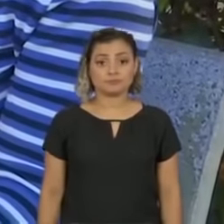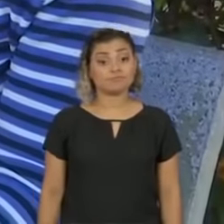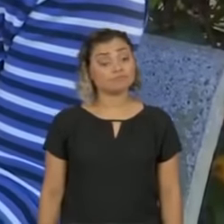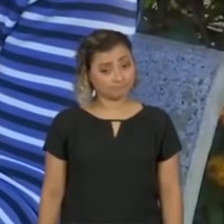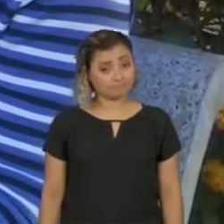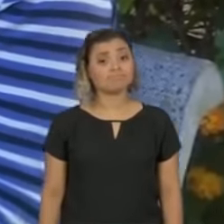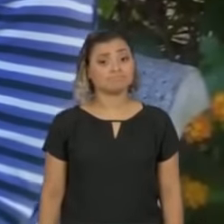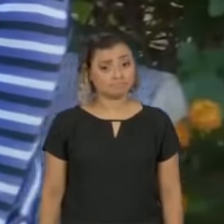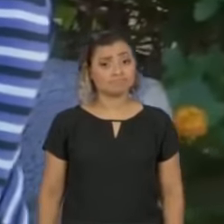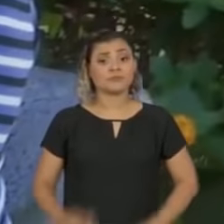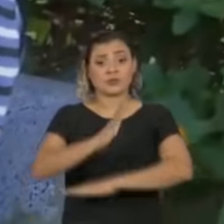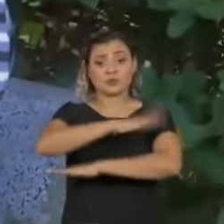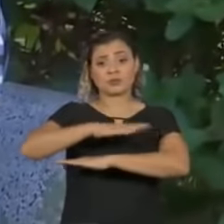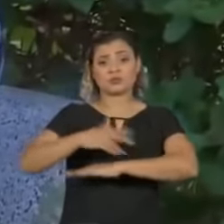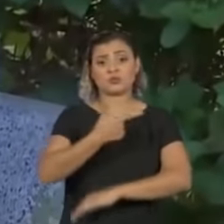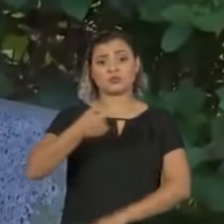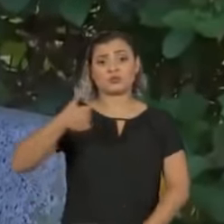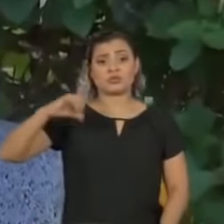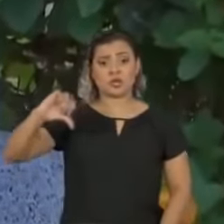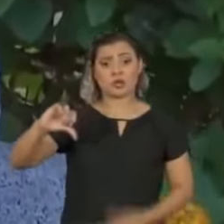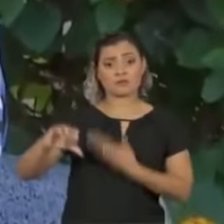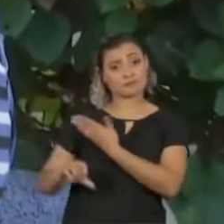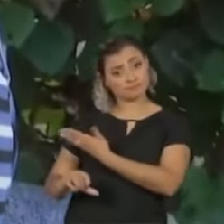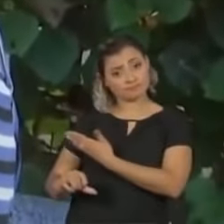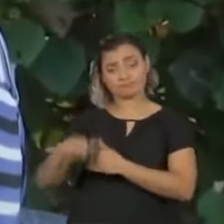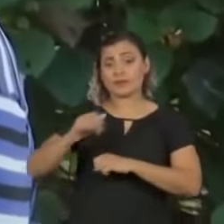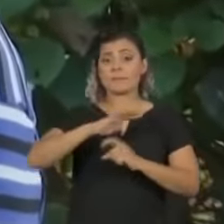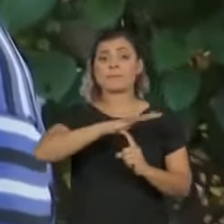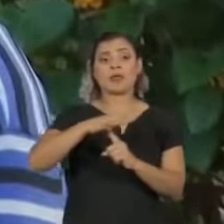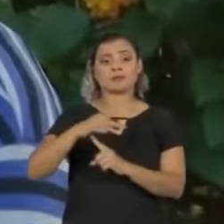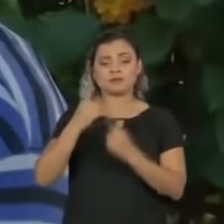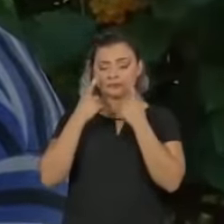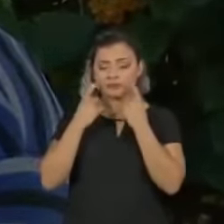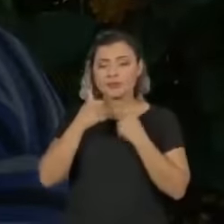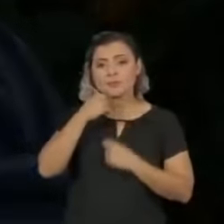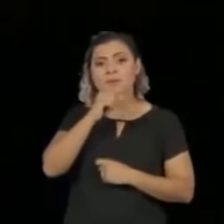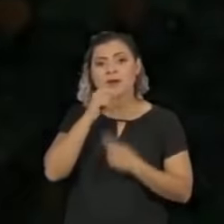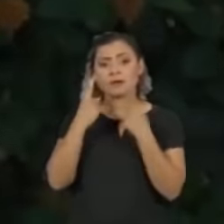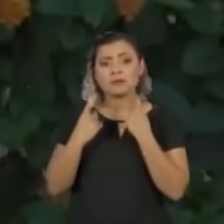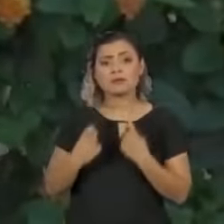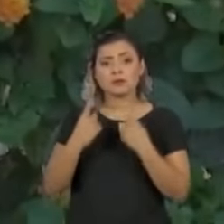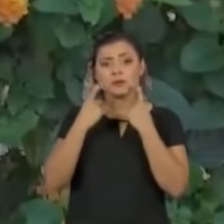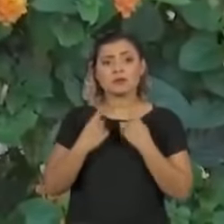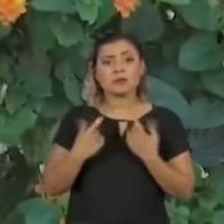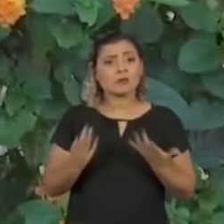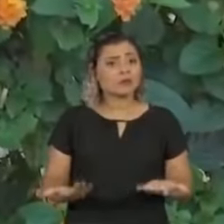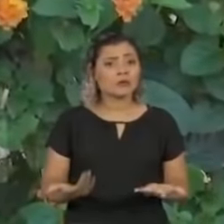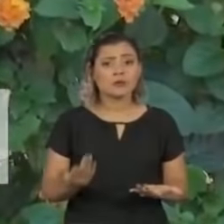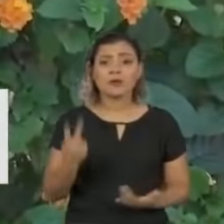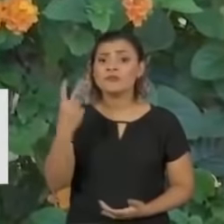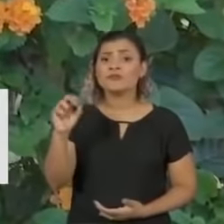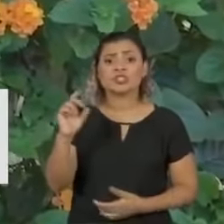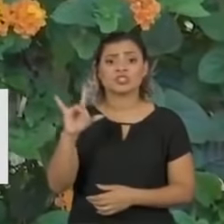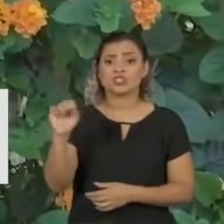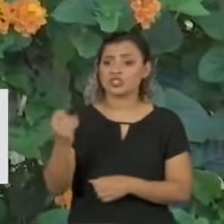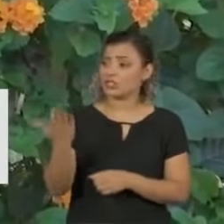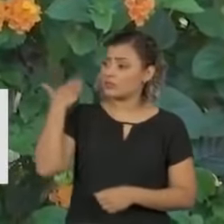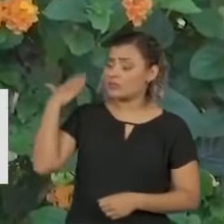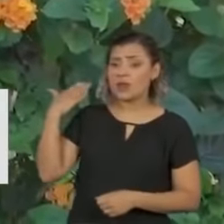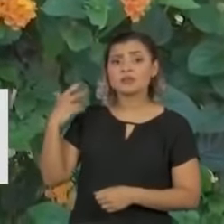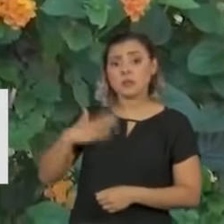Brumadinho, janeiro de 2019. Na Praça Central, o choro de uma mãe. Há 20 dias atrás,